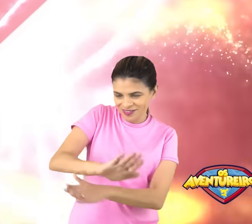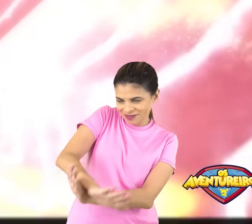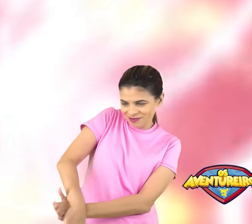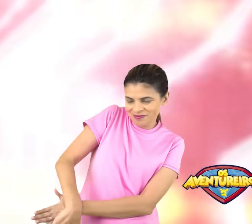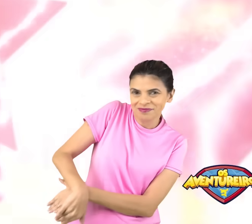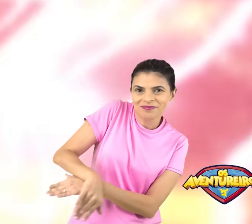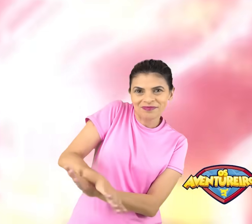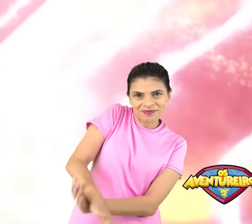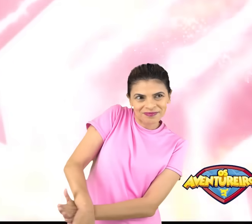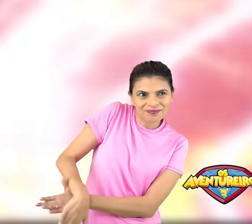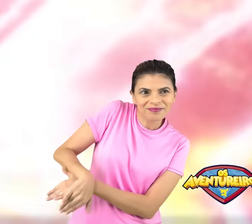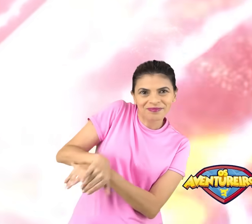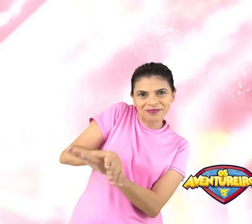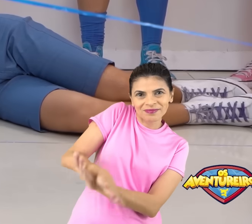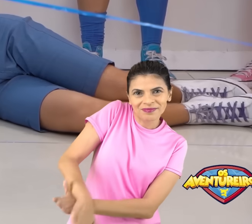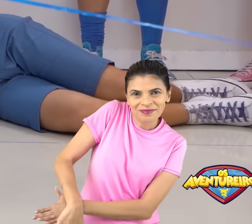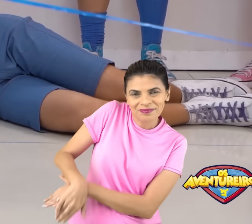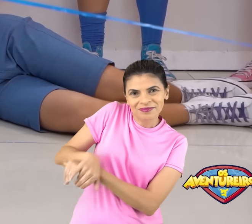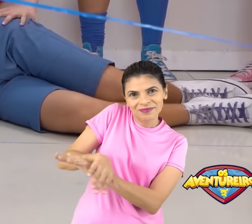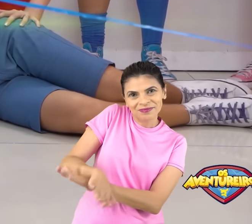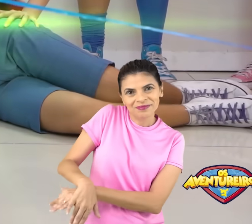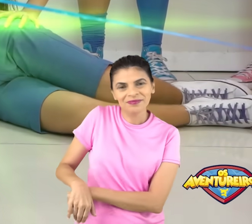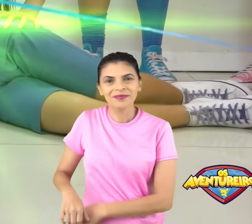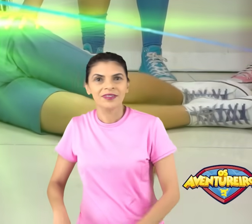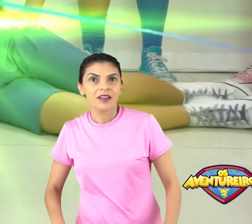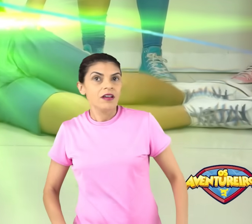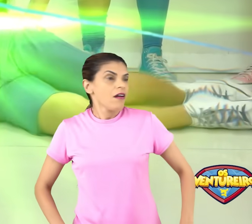Super Sereia.